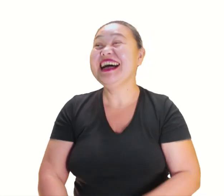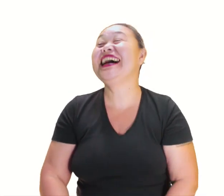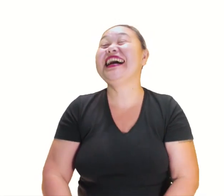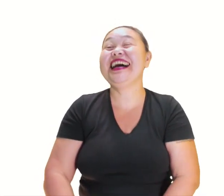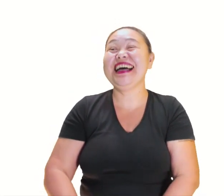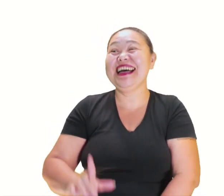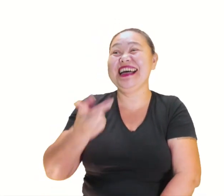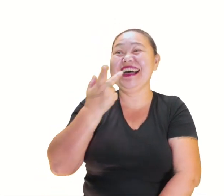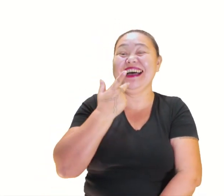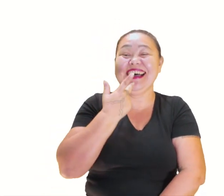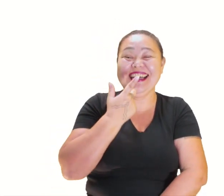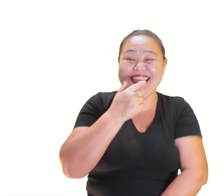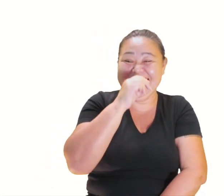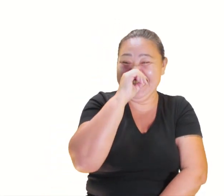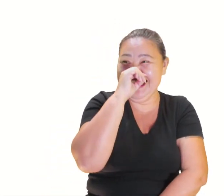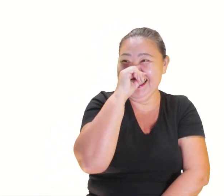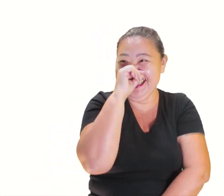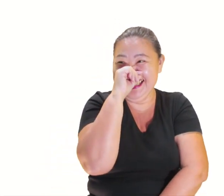Eu tô